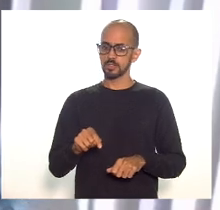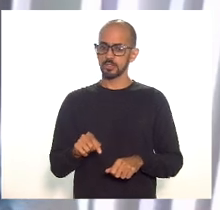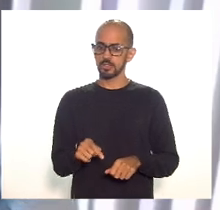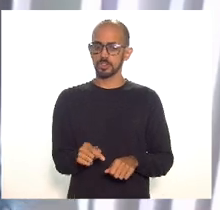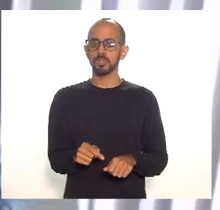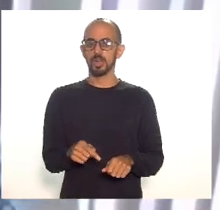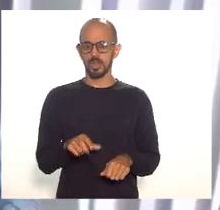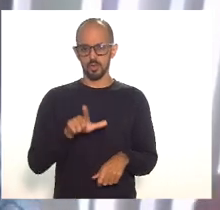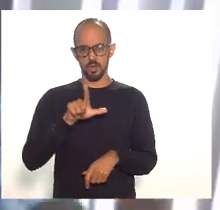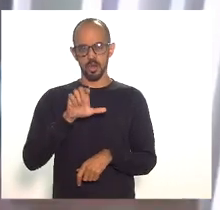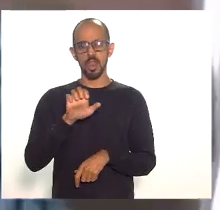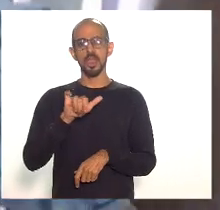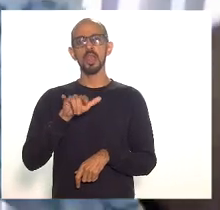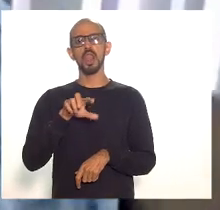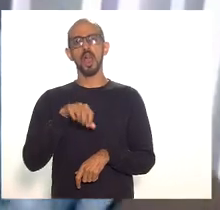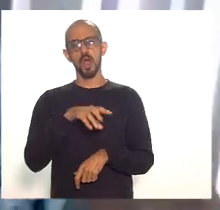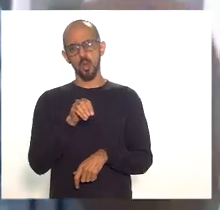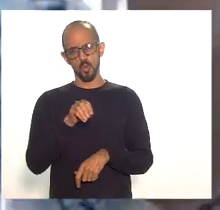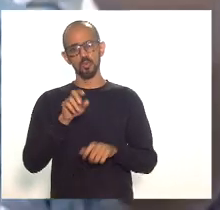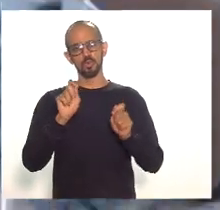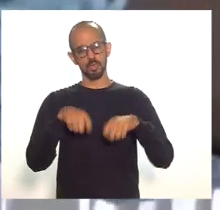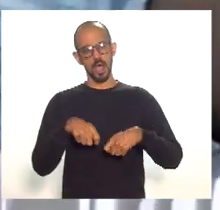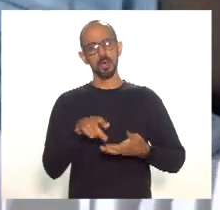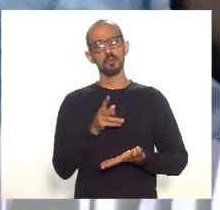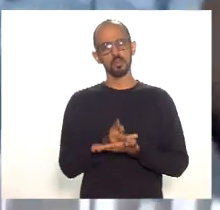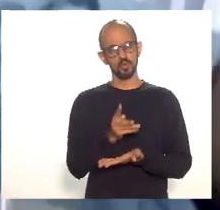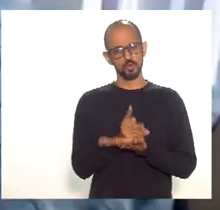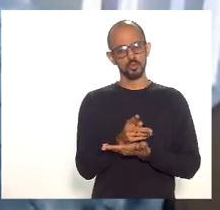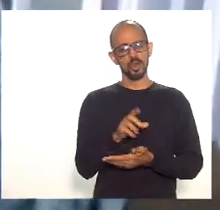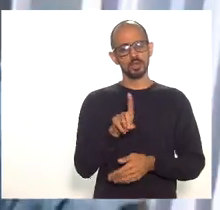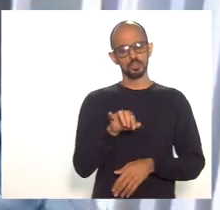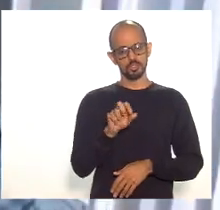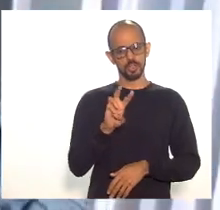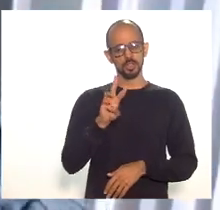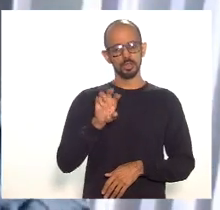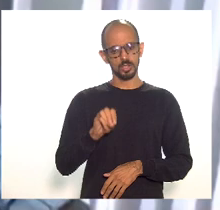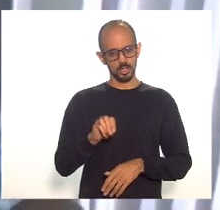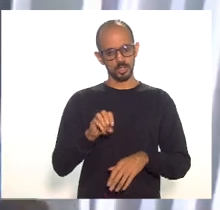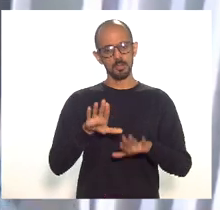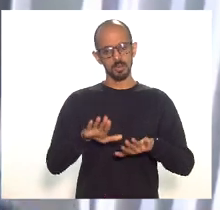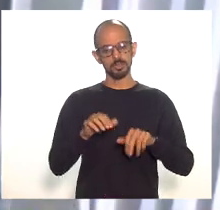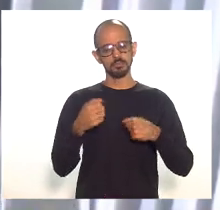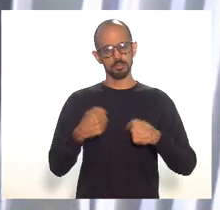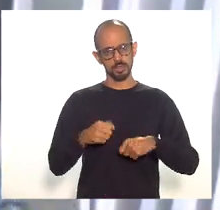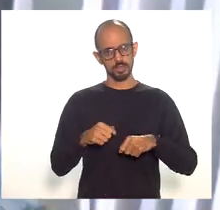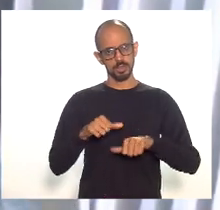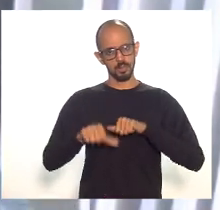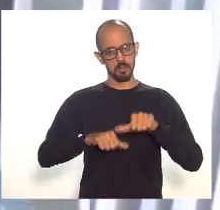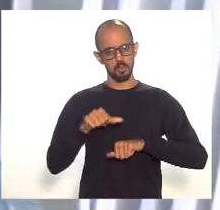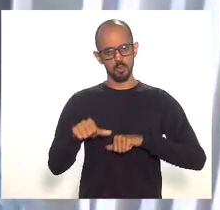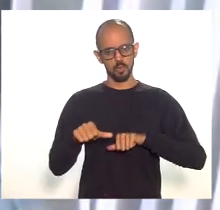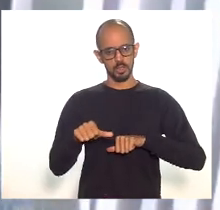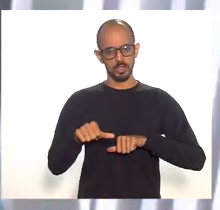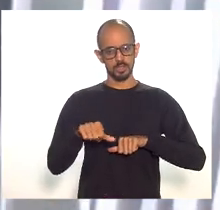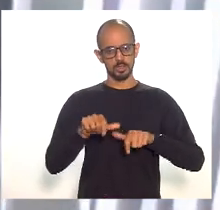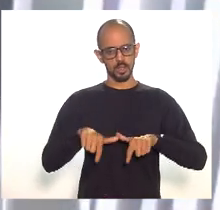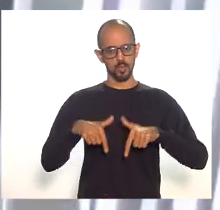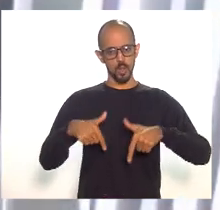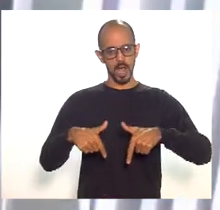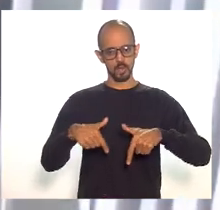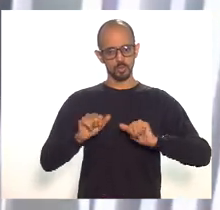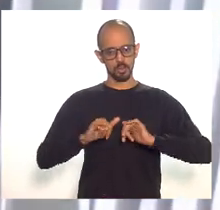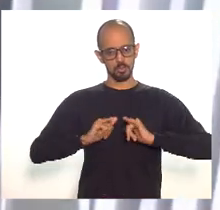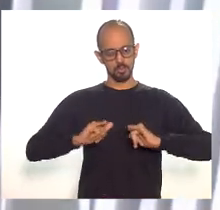ser mantido no dia 30, porque terá que haver uma mudança na fundamentação, no lastro legal para a